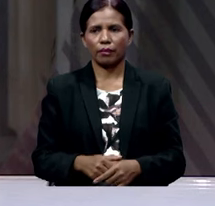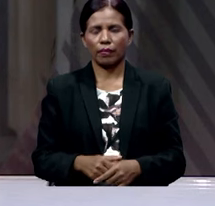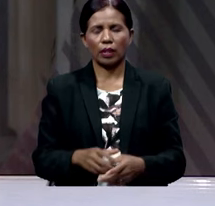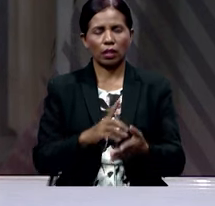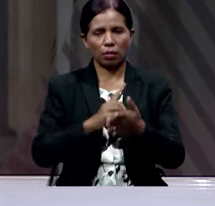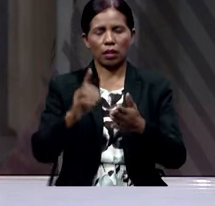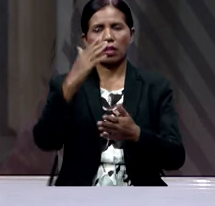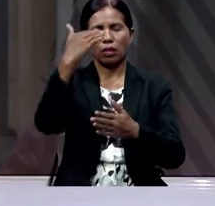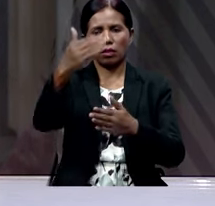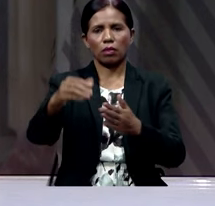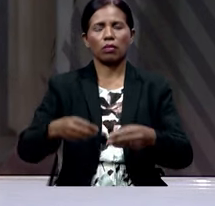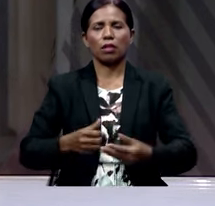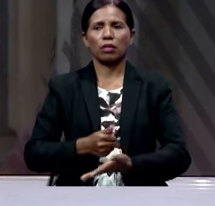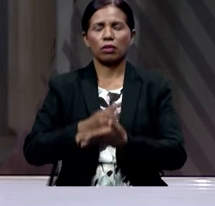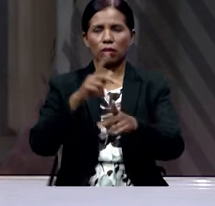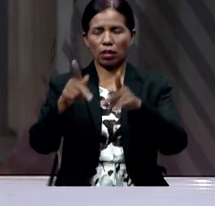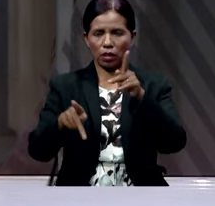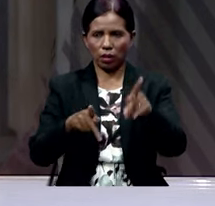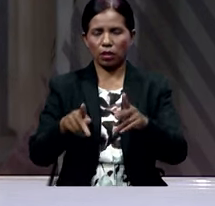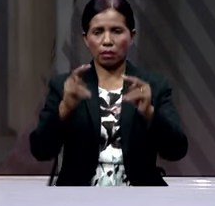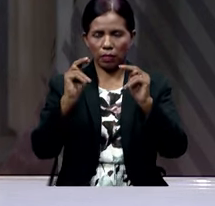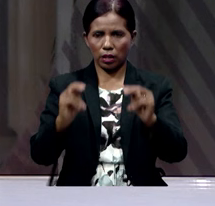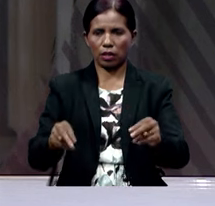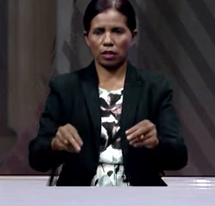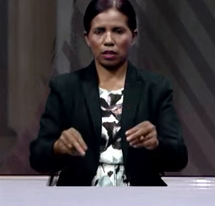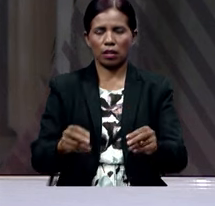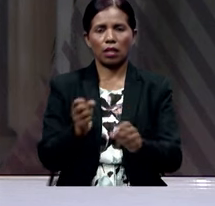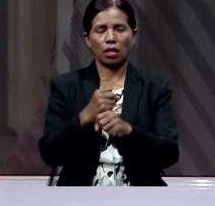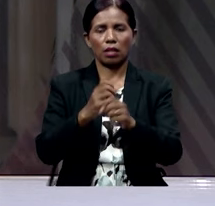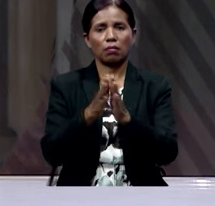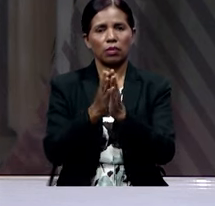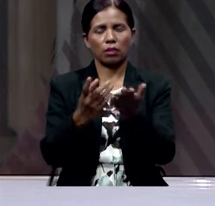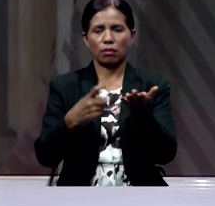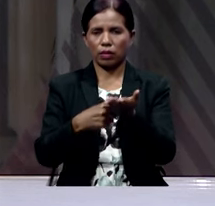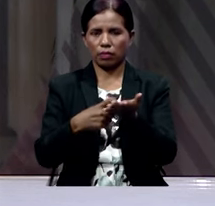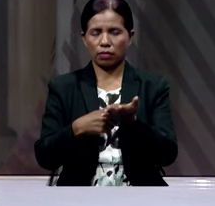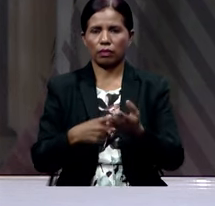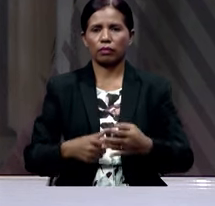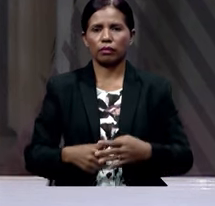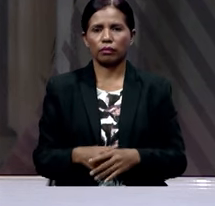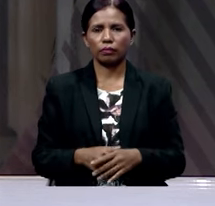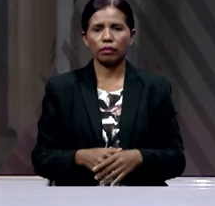Semana oina hufu atendimento ba cidadão be precisa passaporte.